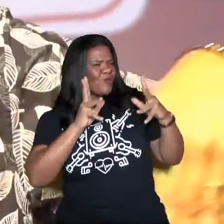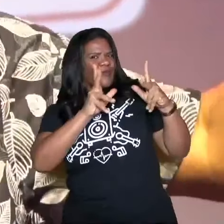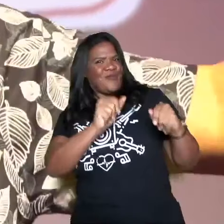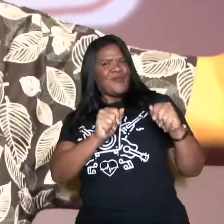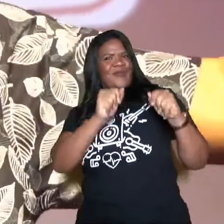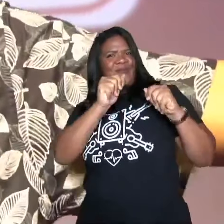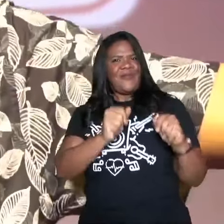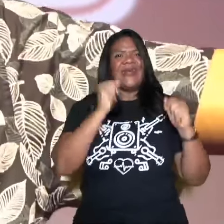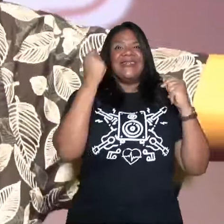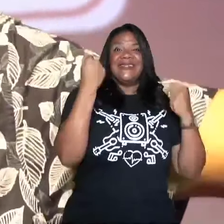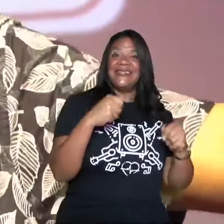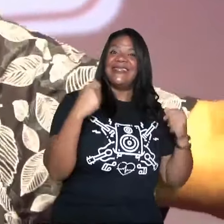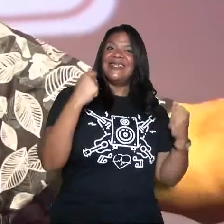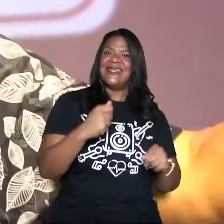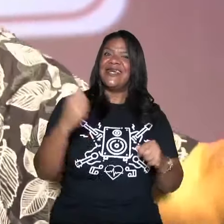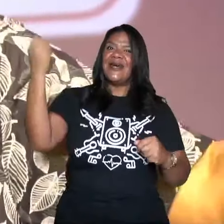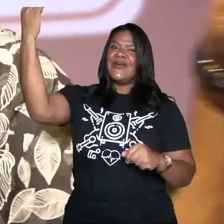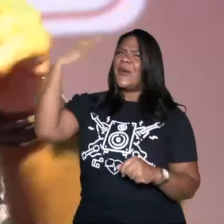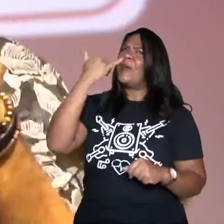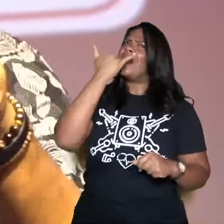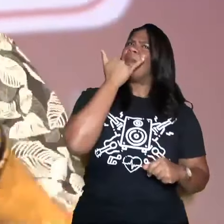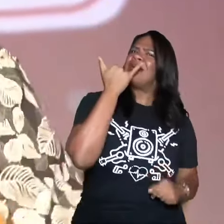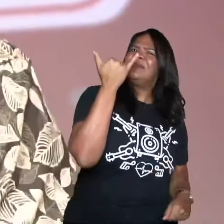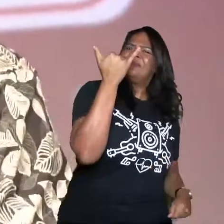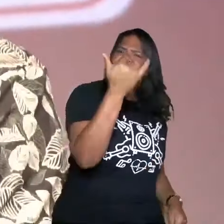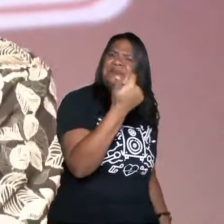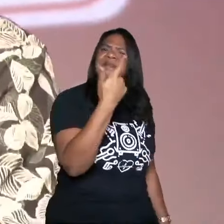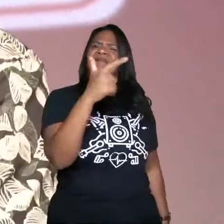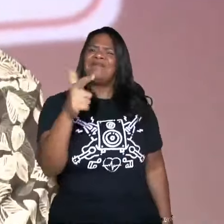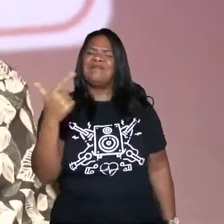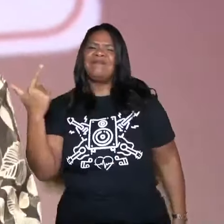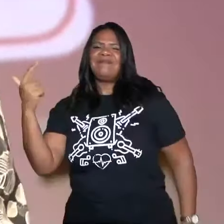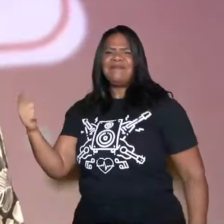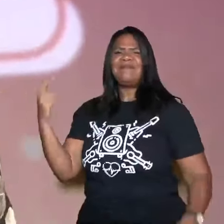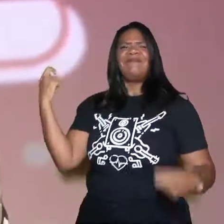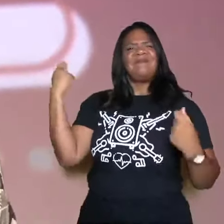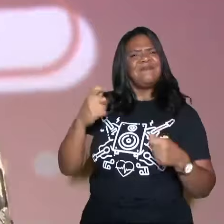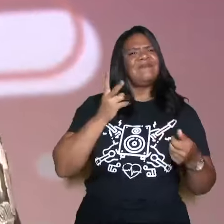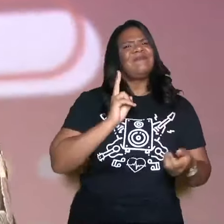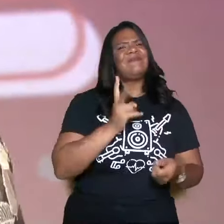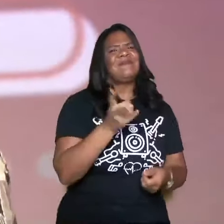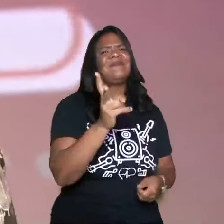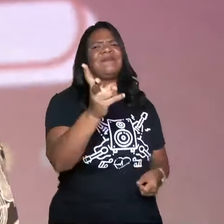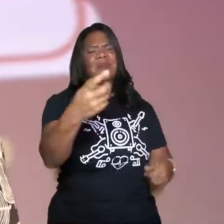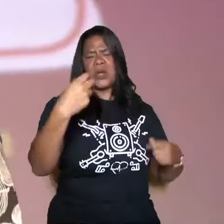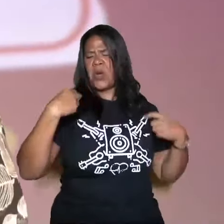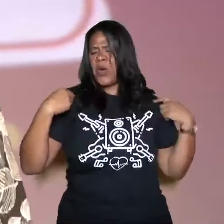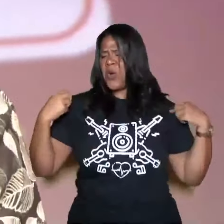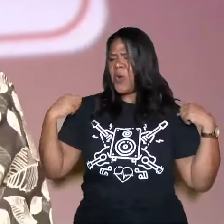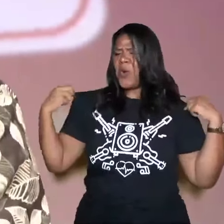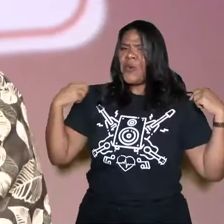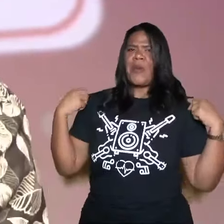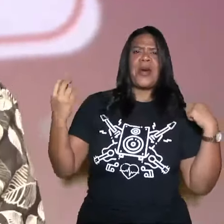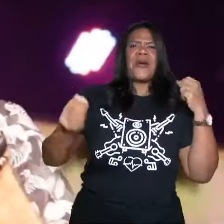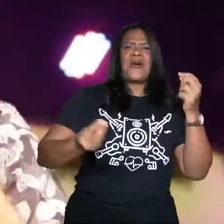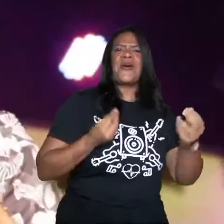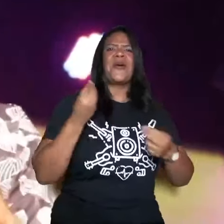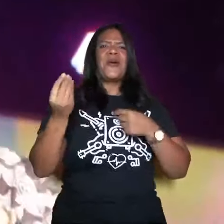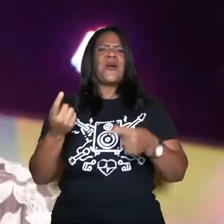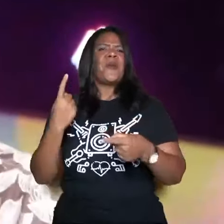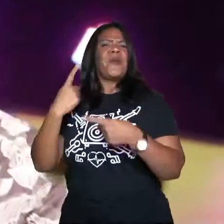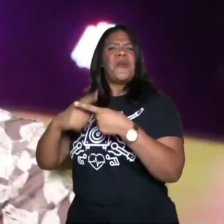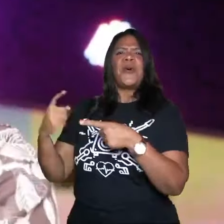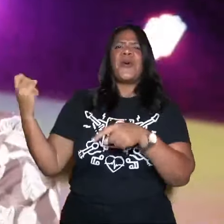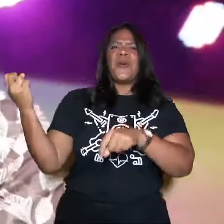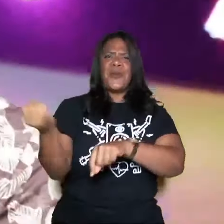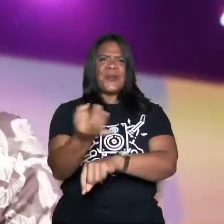mas tiro a falta de perdão. Meu Jesus, quero usar a sua roupa, cumprindo em